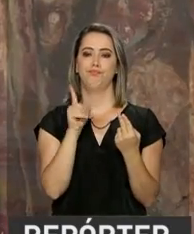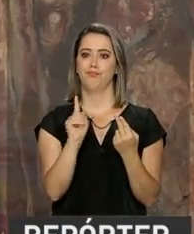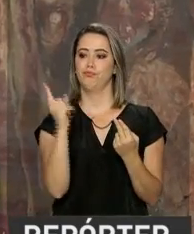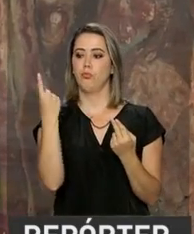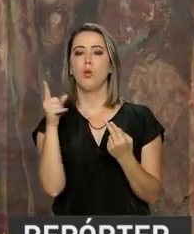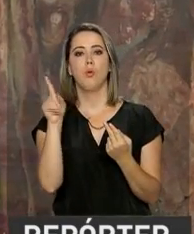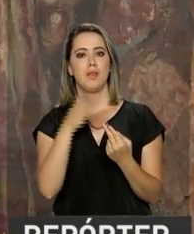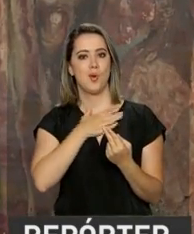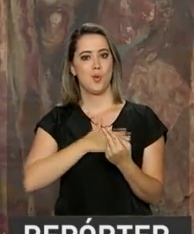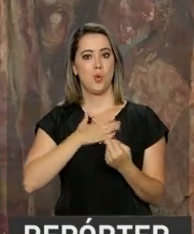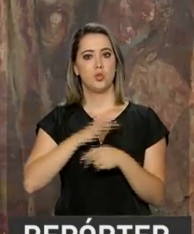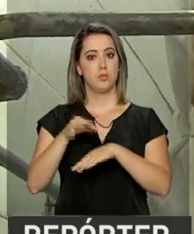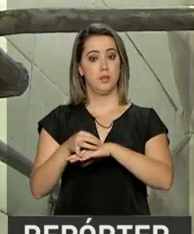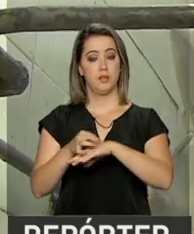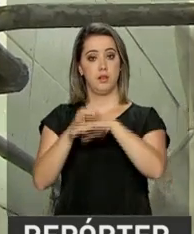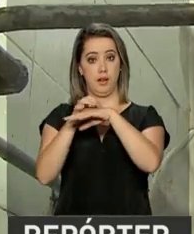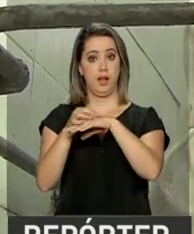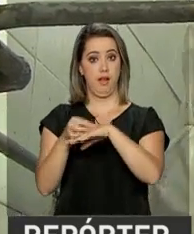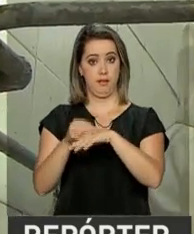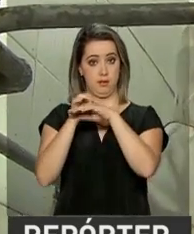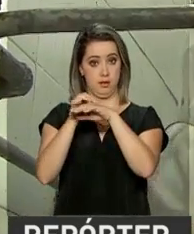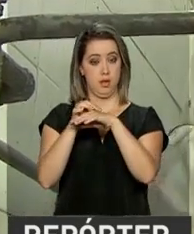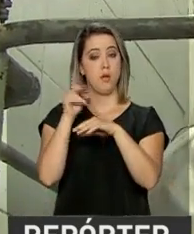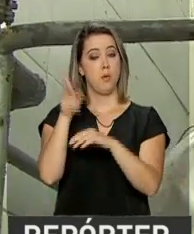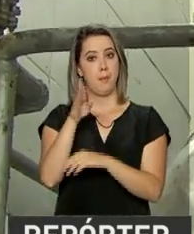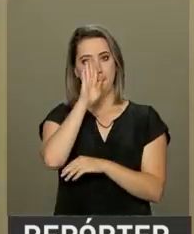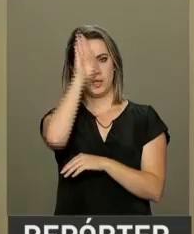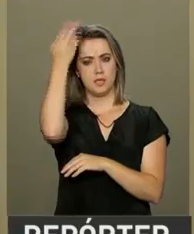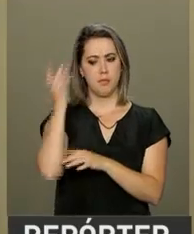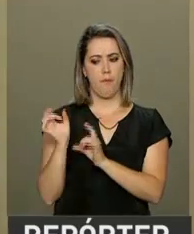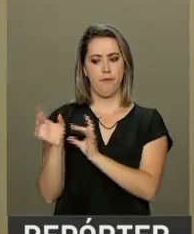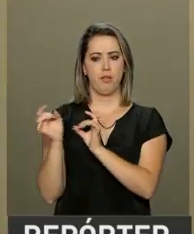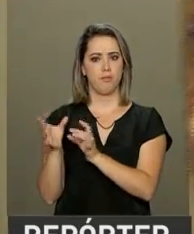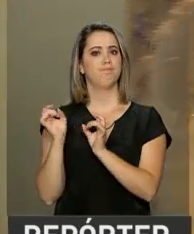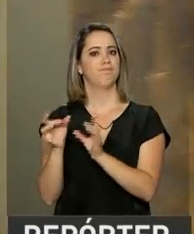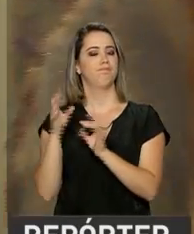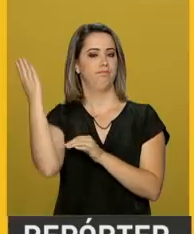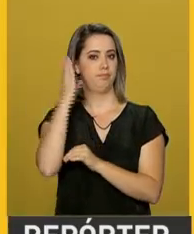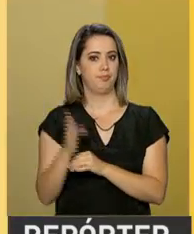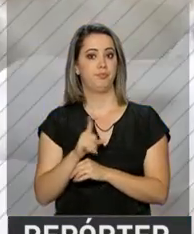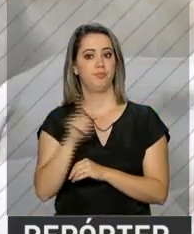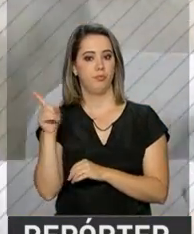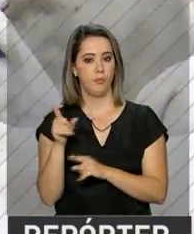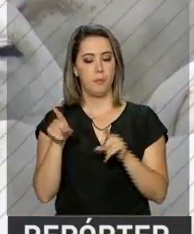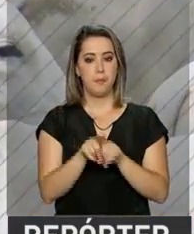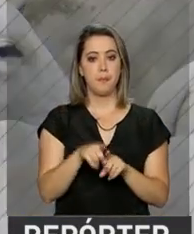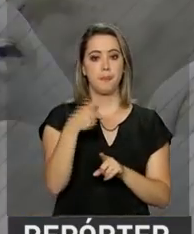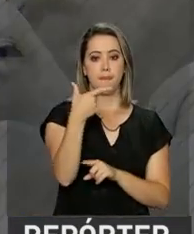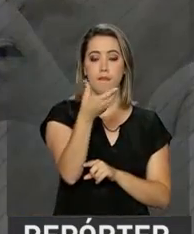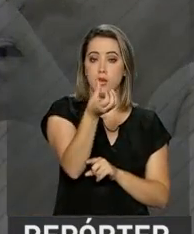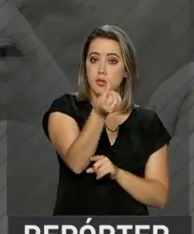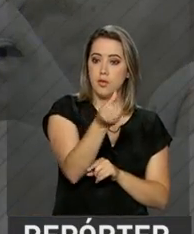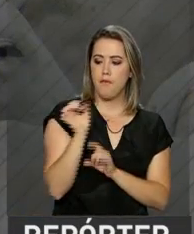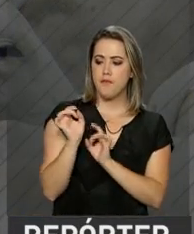semelhanças é o gosto pela carne motivo de uma das principais fontes de comércio entre os dois países em 16